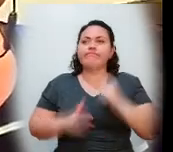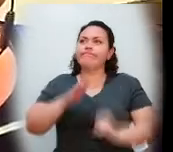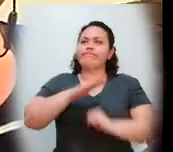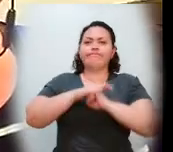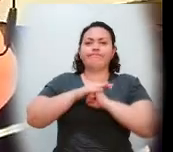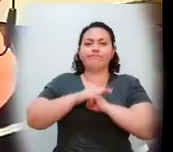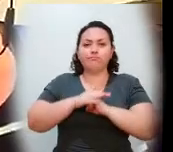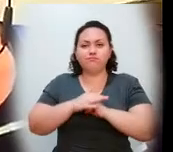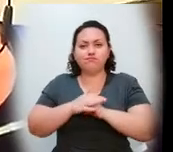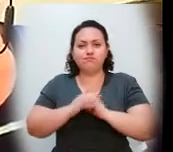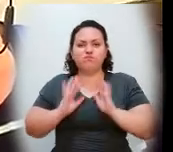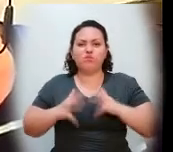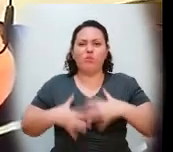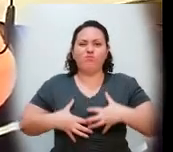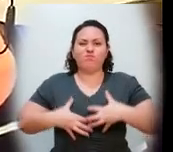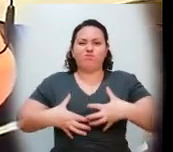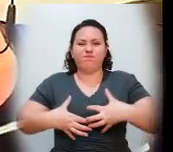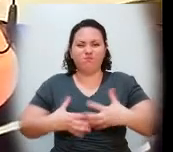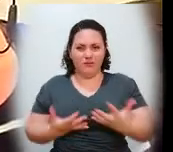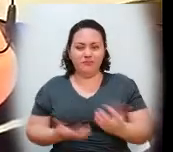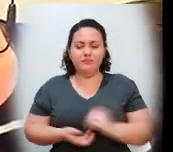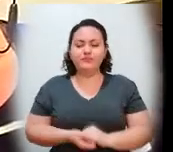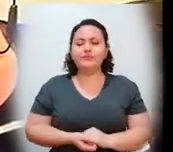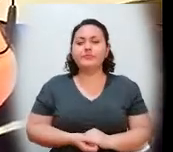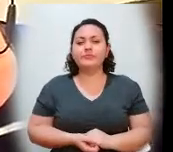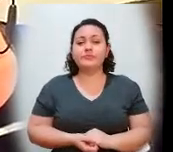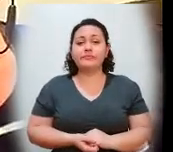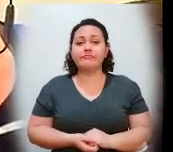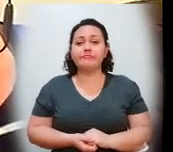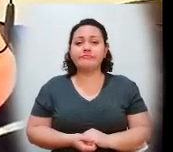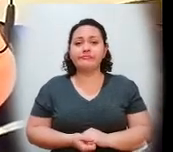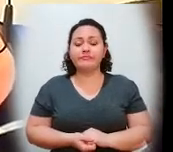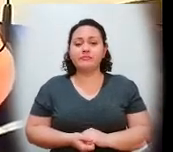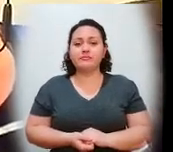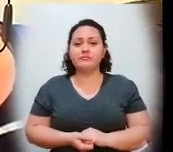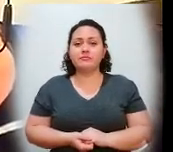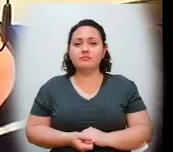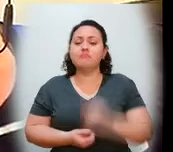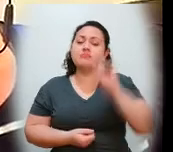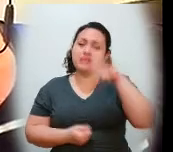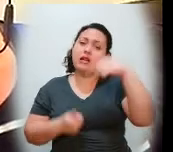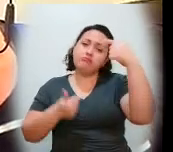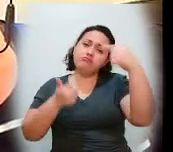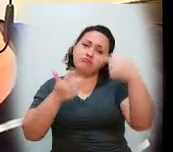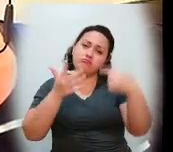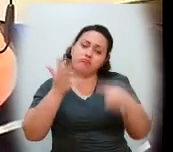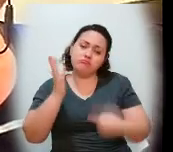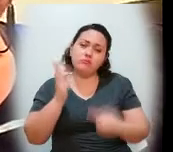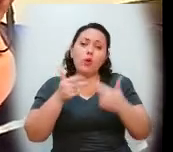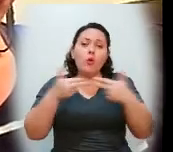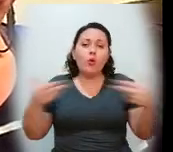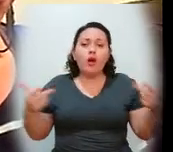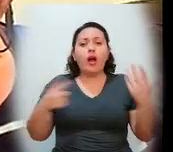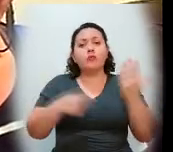a barriga cheia, estufada, enfim, né. Então são algumas também coisas